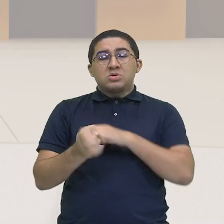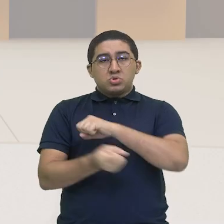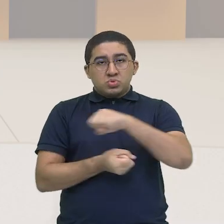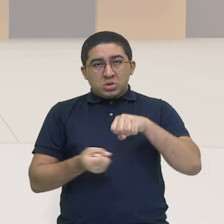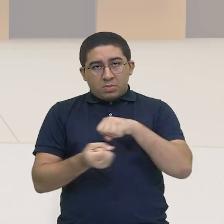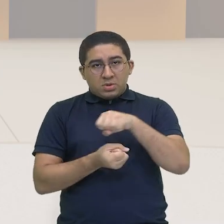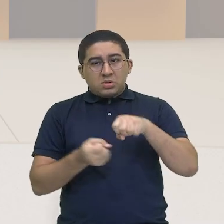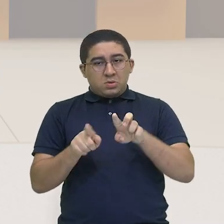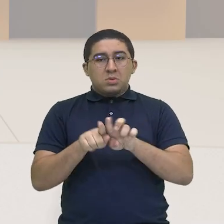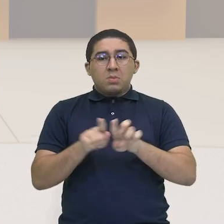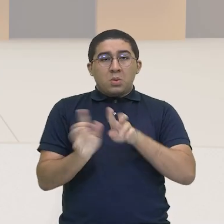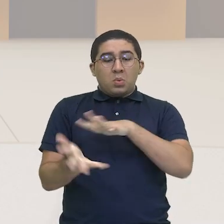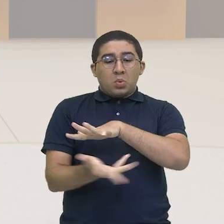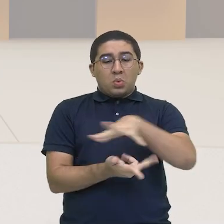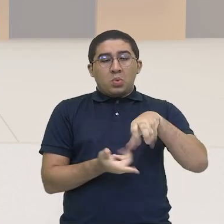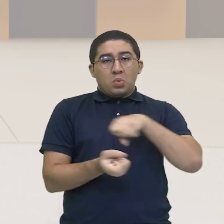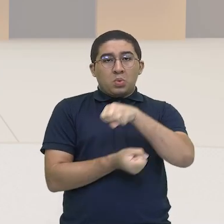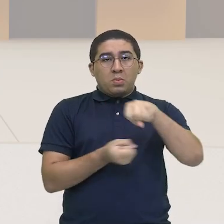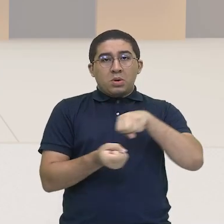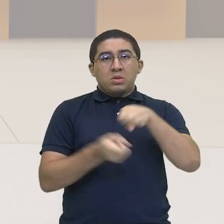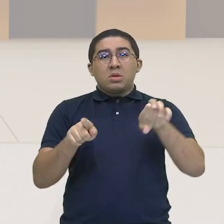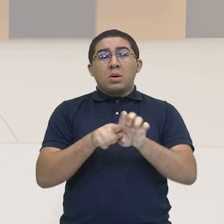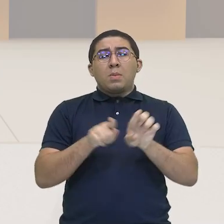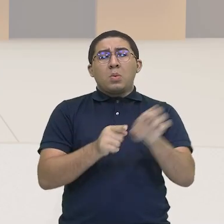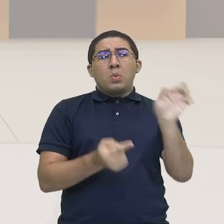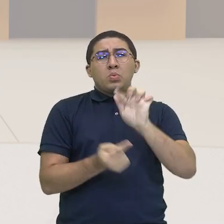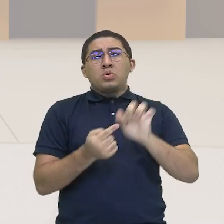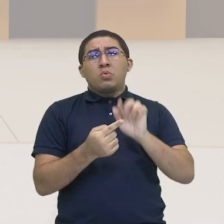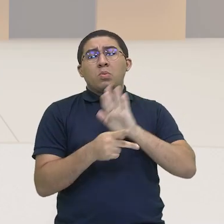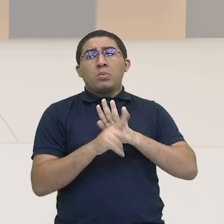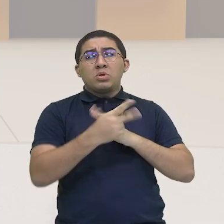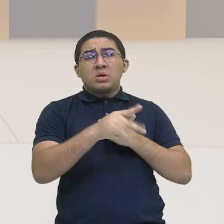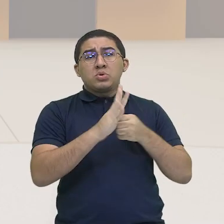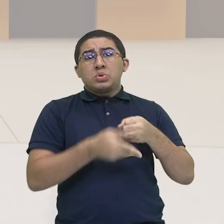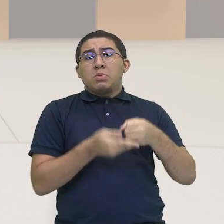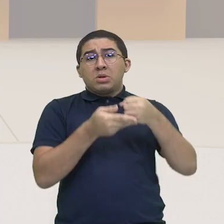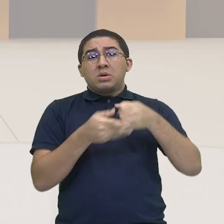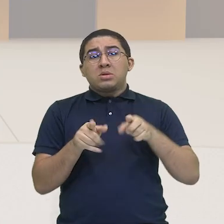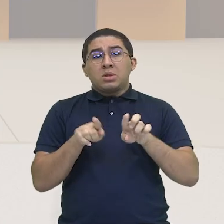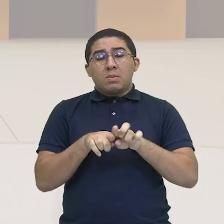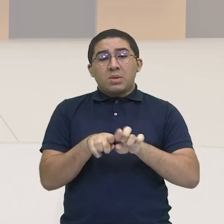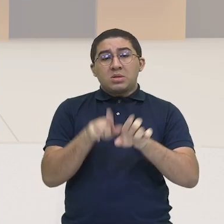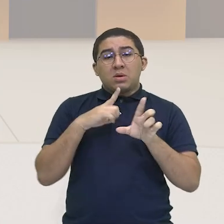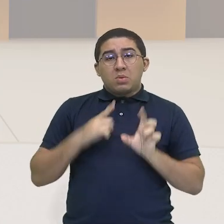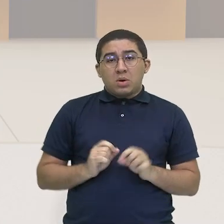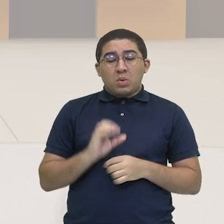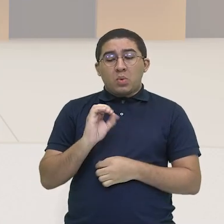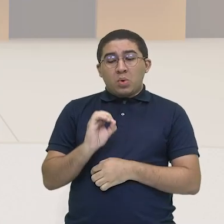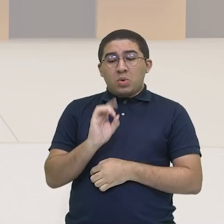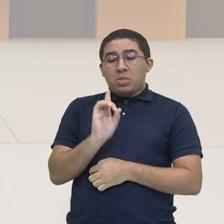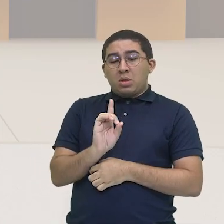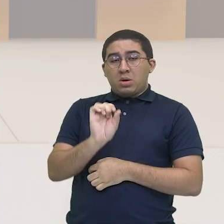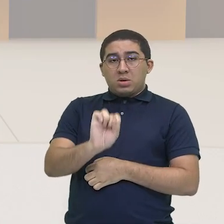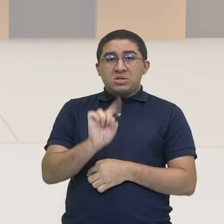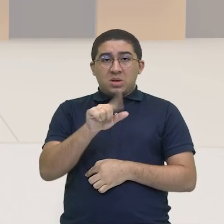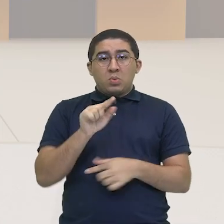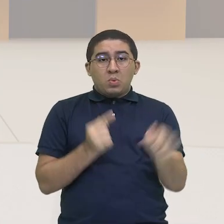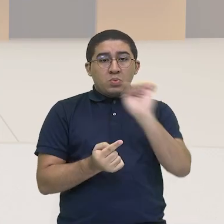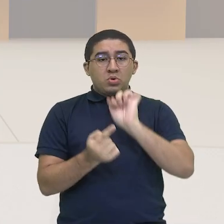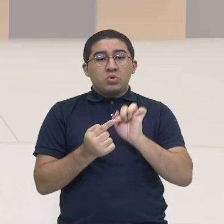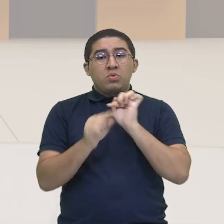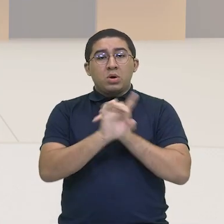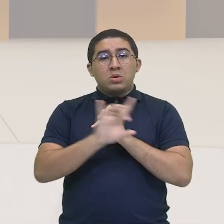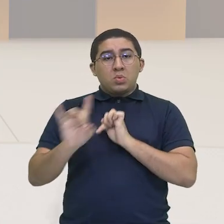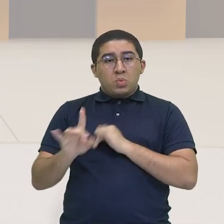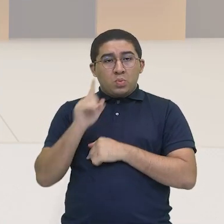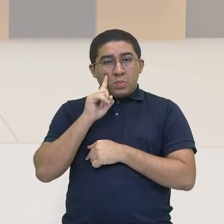verem, né, esses objetivos da sustentabilidade, né, os ODS, né, os Objetivos do Desenvolvimento Sustentável,